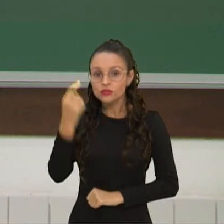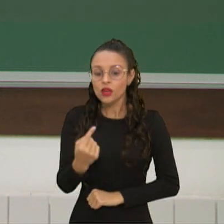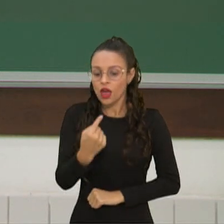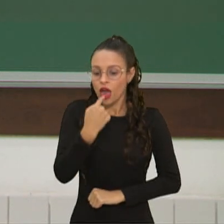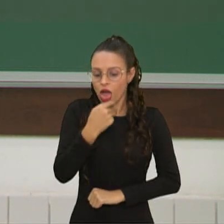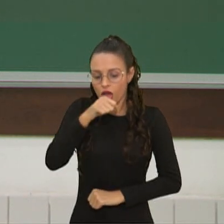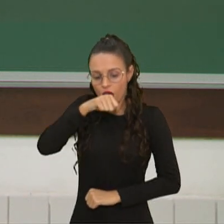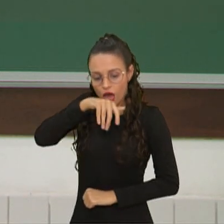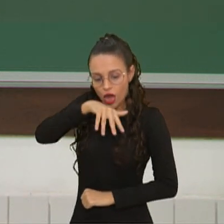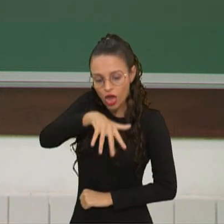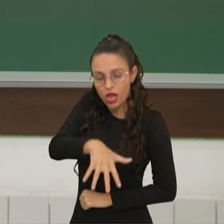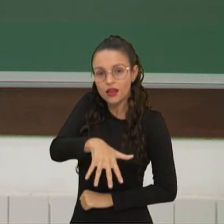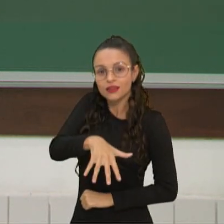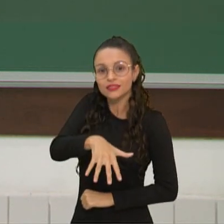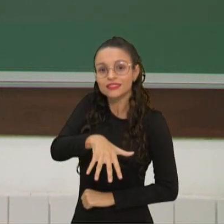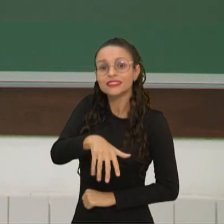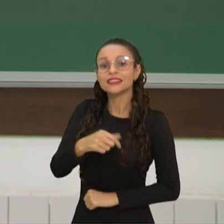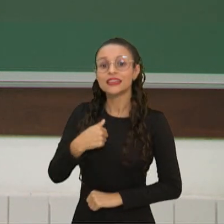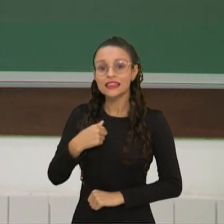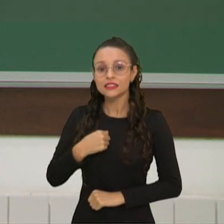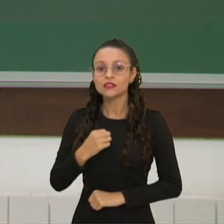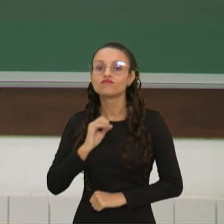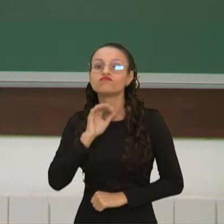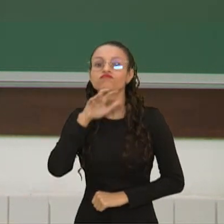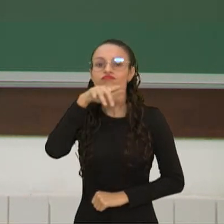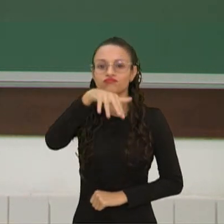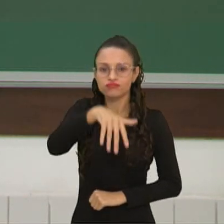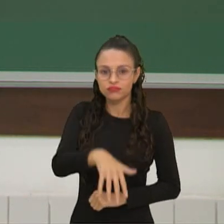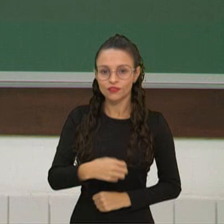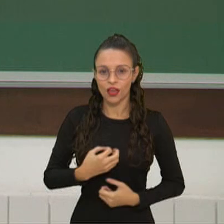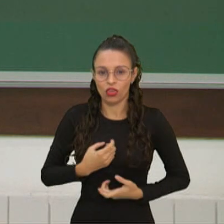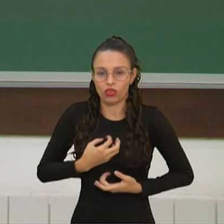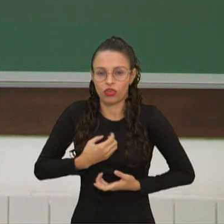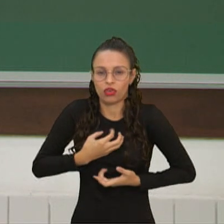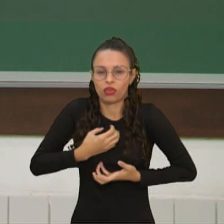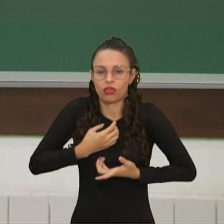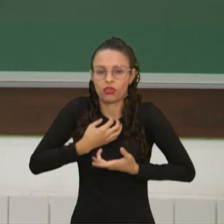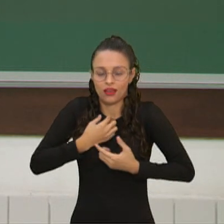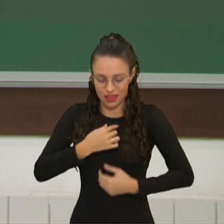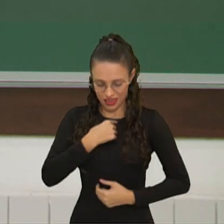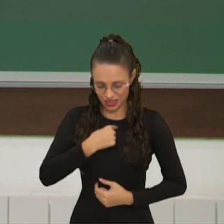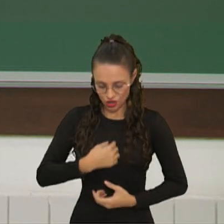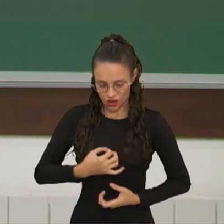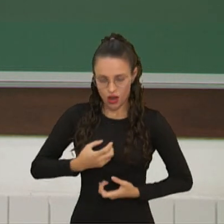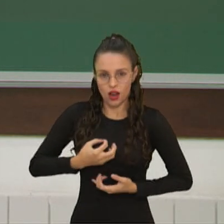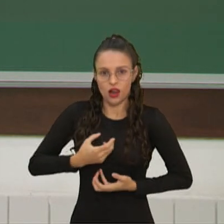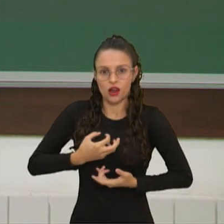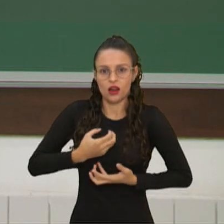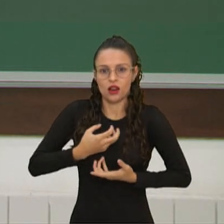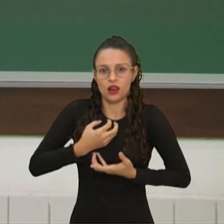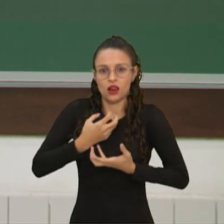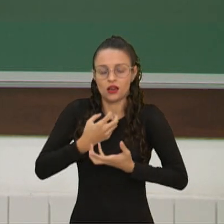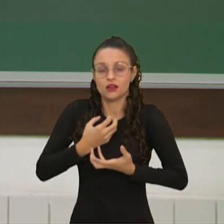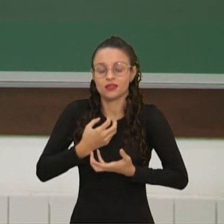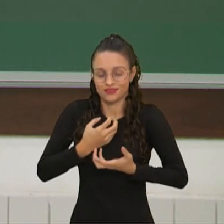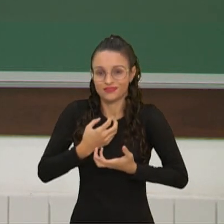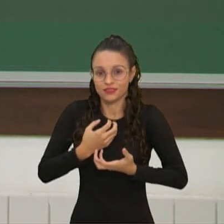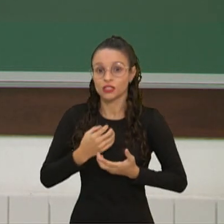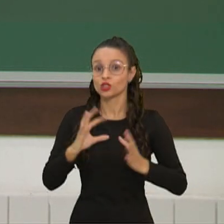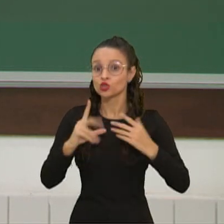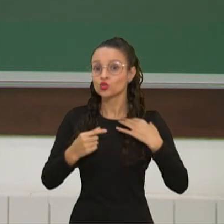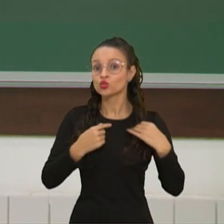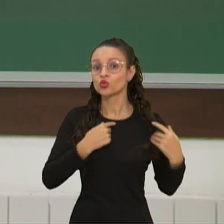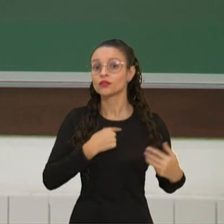ela vai fazer com que esse ácido volte junto e isso vai queimando as paredes ali né duas o fado tá